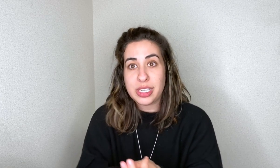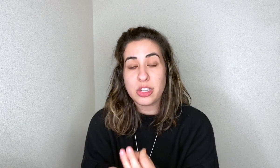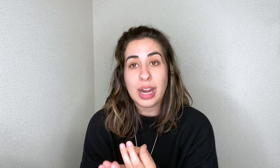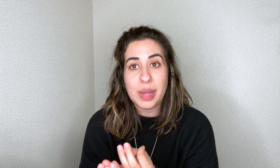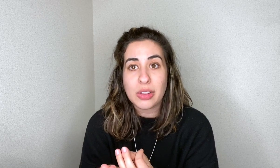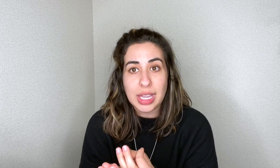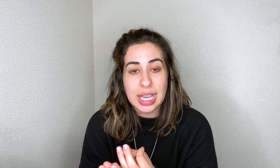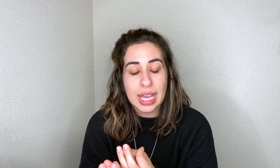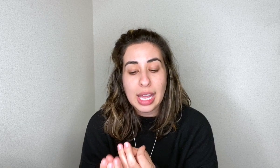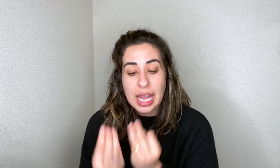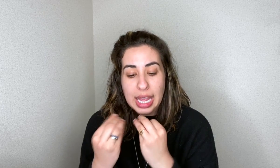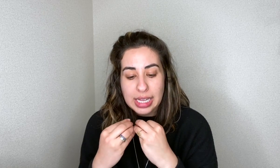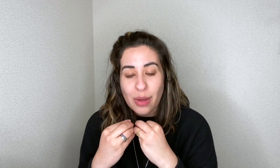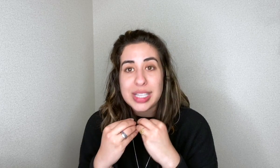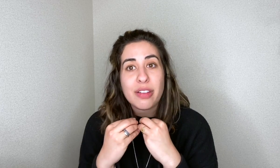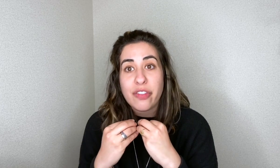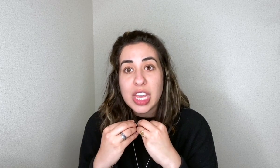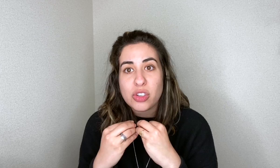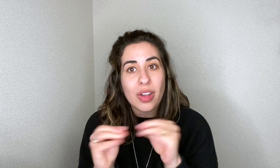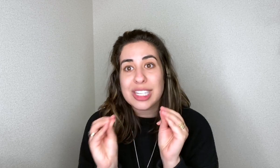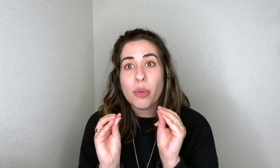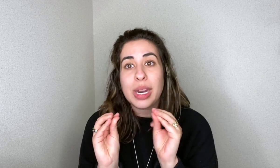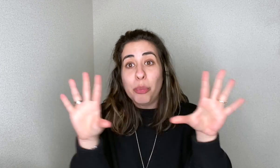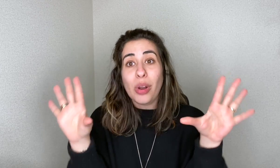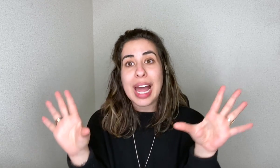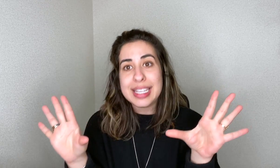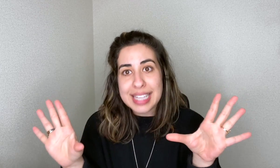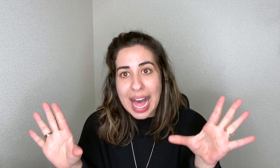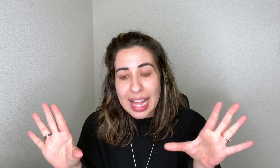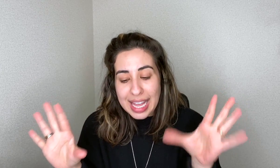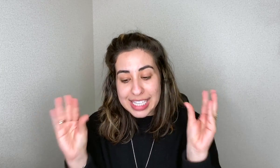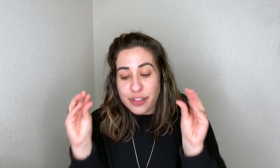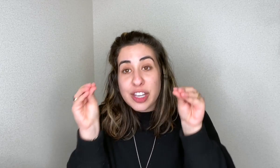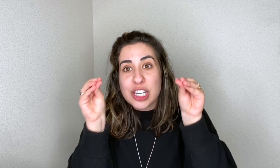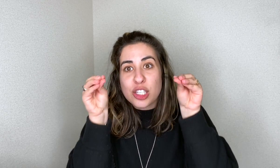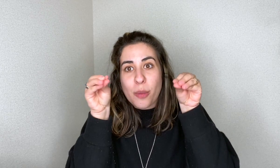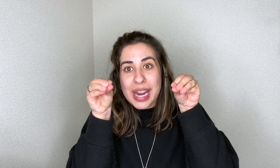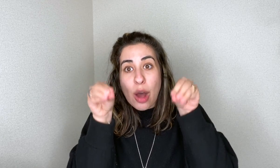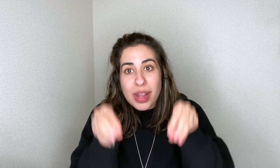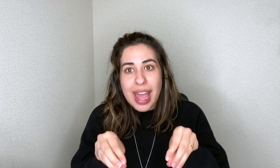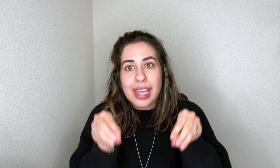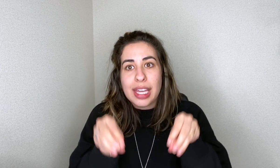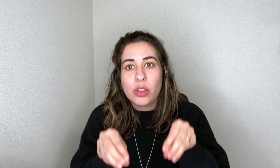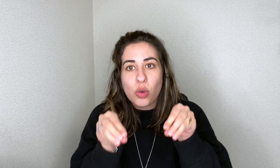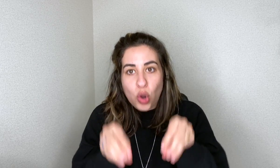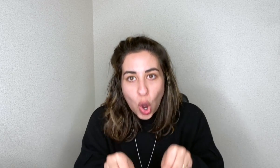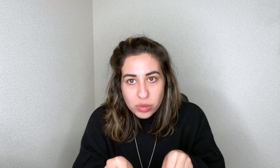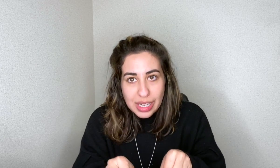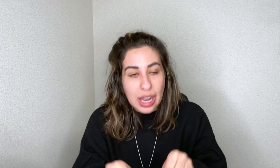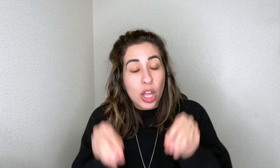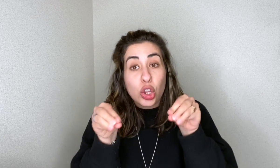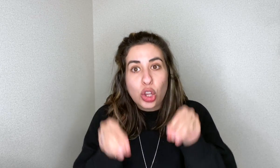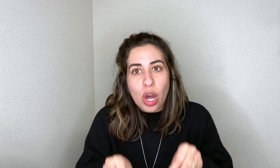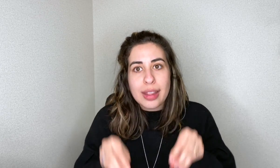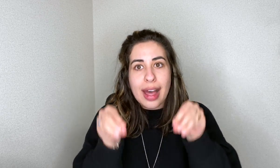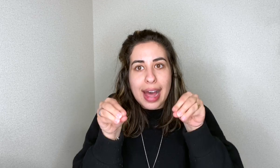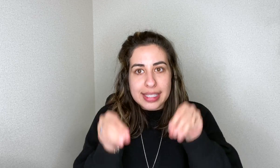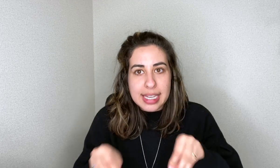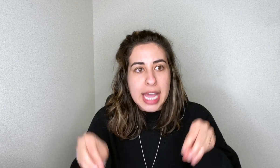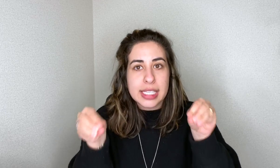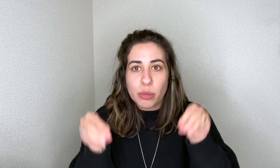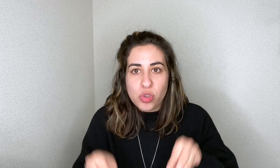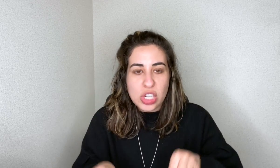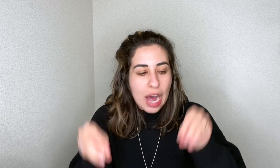meu posicionamento aqui. Então esse vídeo não é sobre polarizar. Esse vídeo é sobre alguém indo contra toda